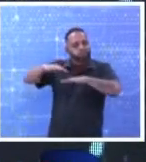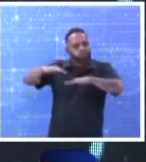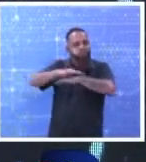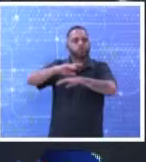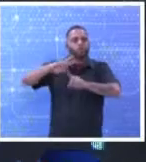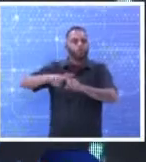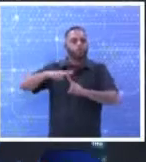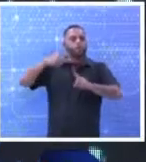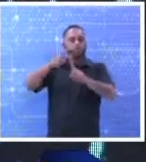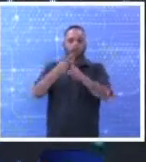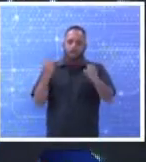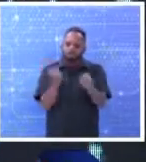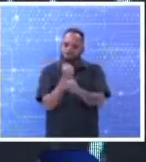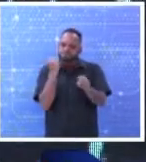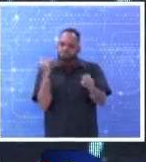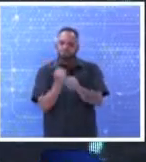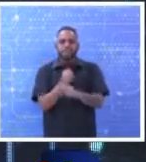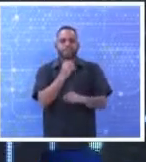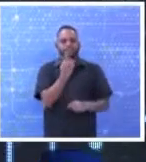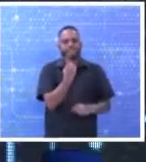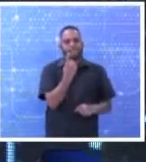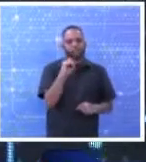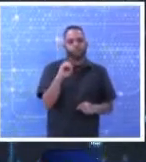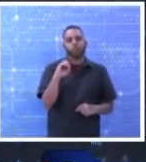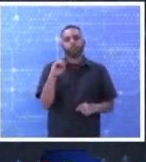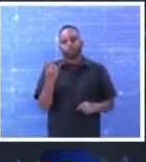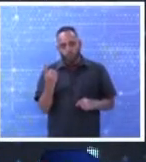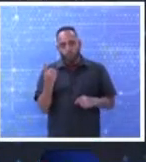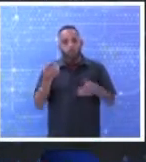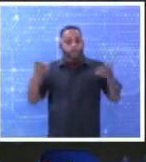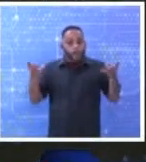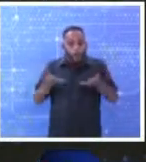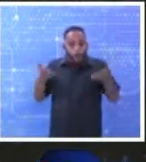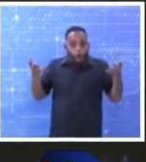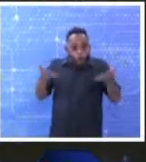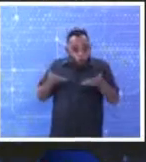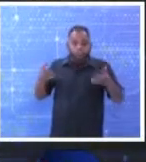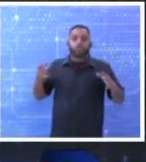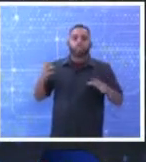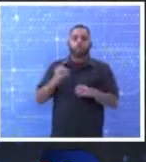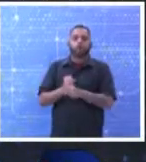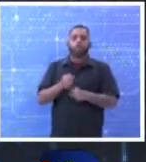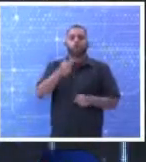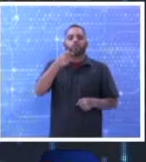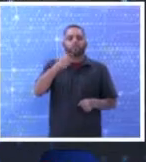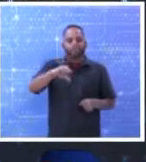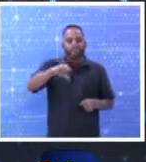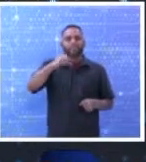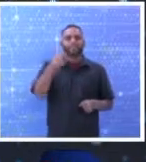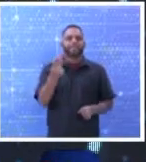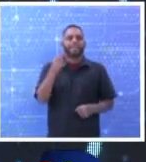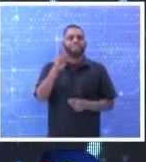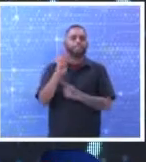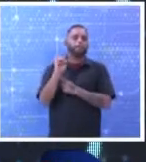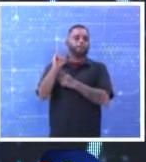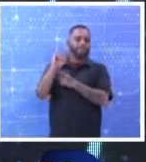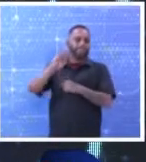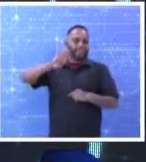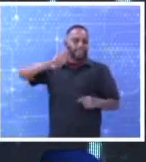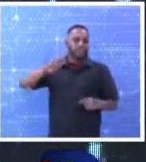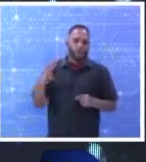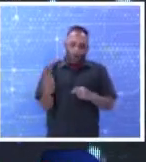Nós Vamos retomar isso hoje o diagnóstico seu inclusive diz que 97 milhões vão pagar de impostos